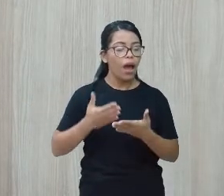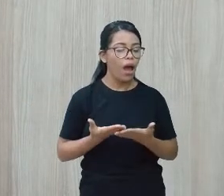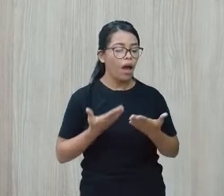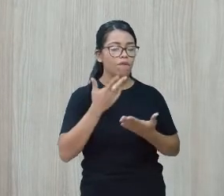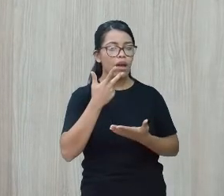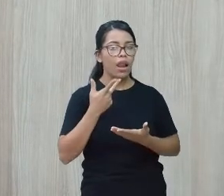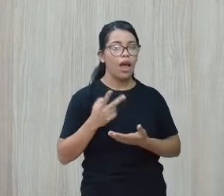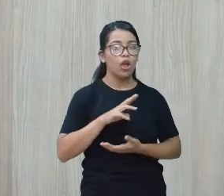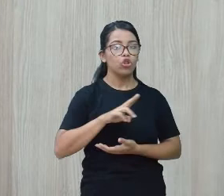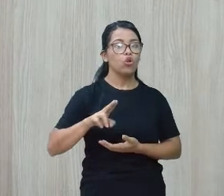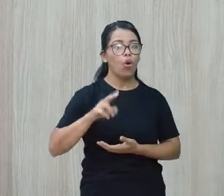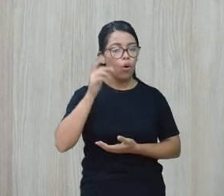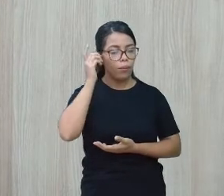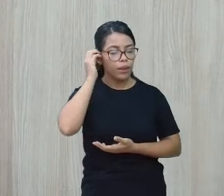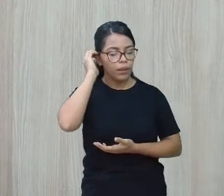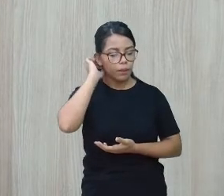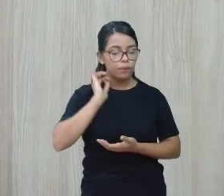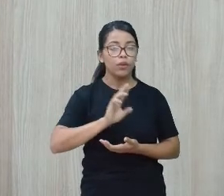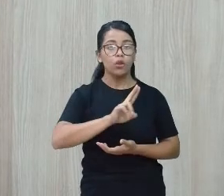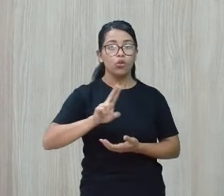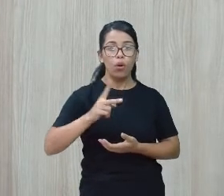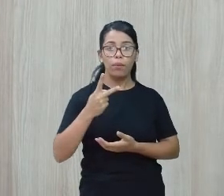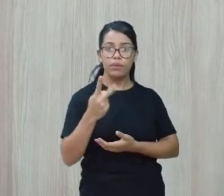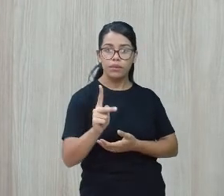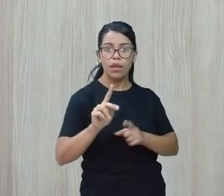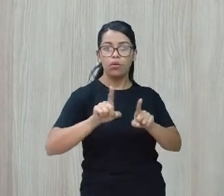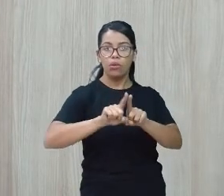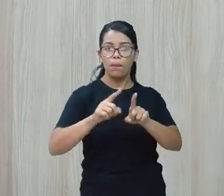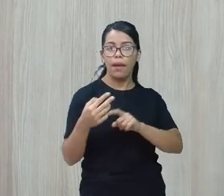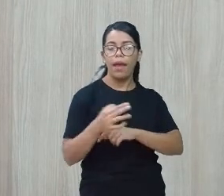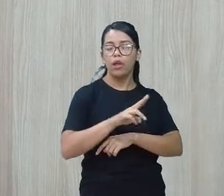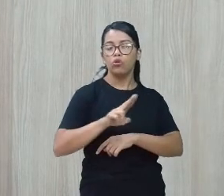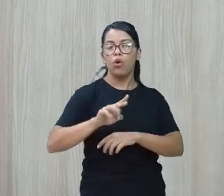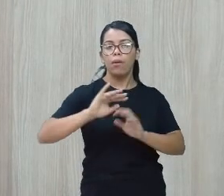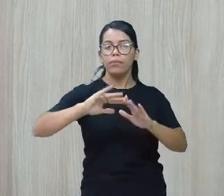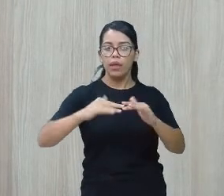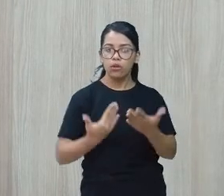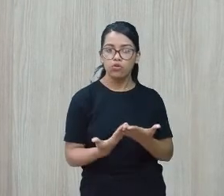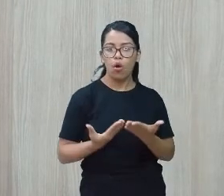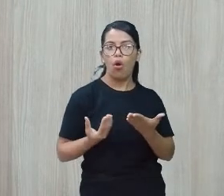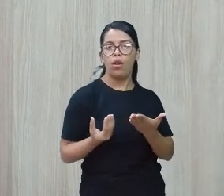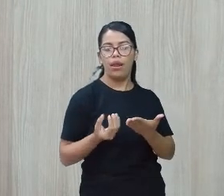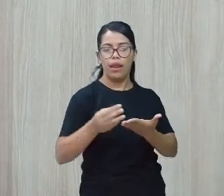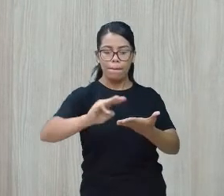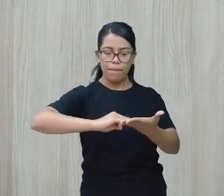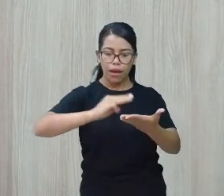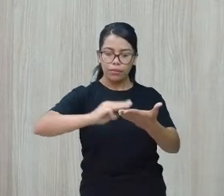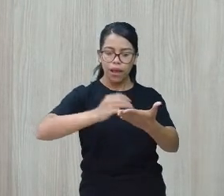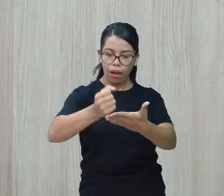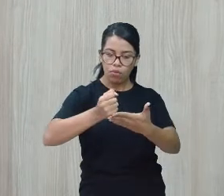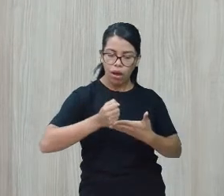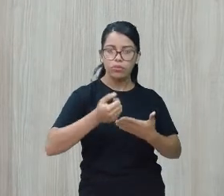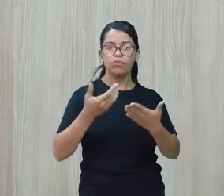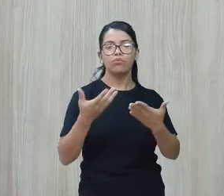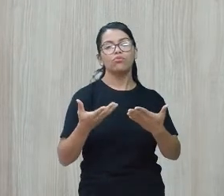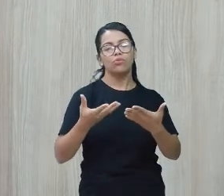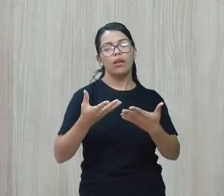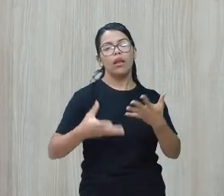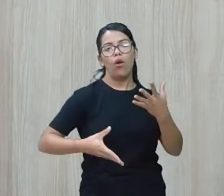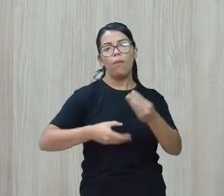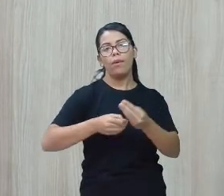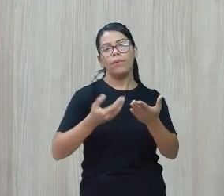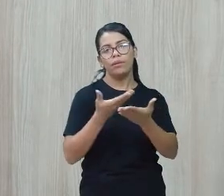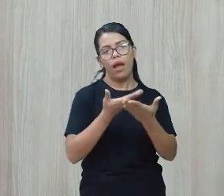nome da escola, colocarem perguntas, colocarem contribuições para a aula, quem sabe também responder as questões aí da